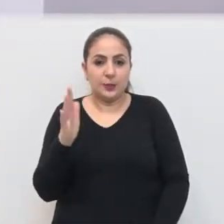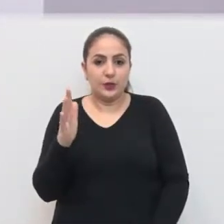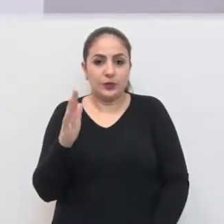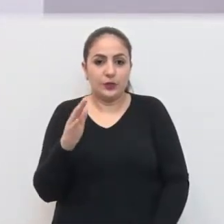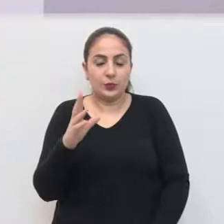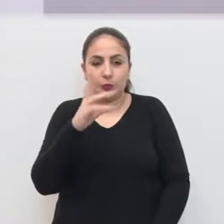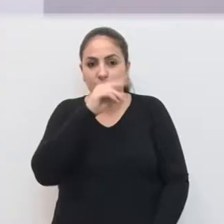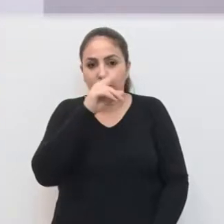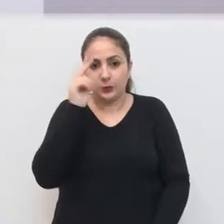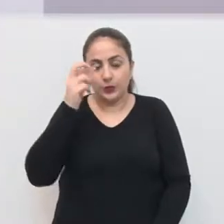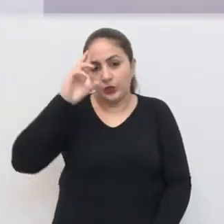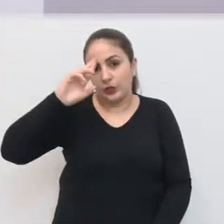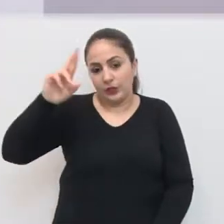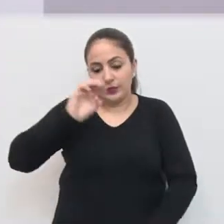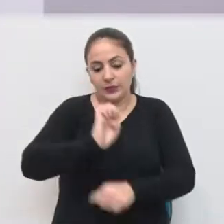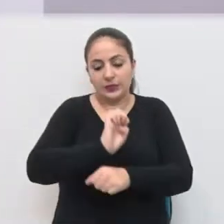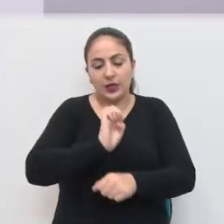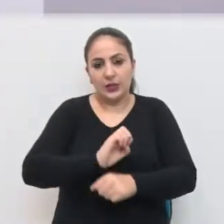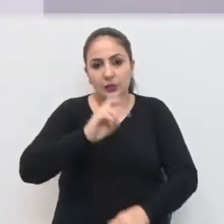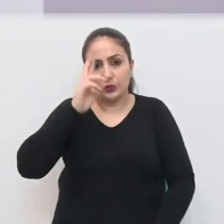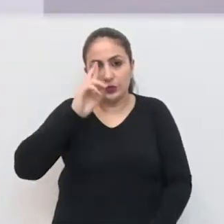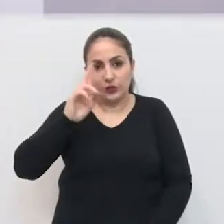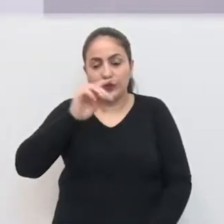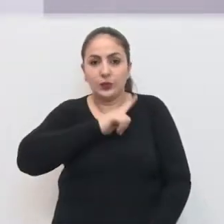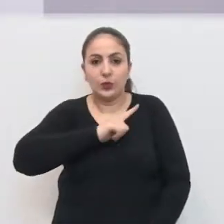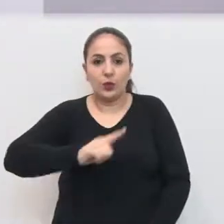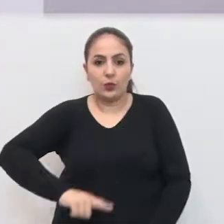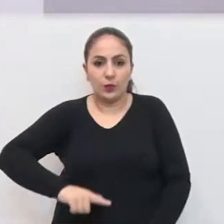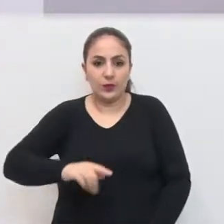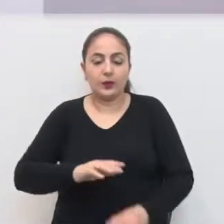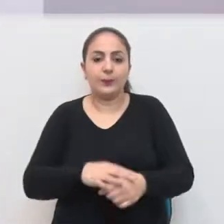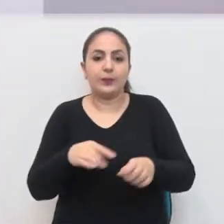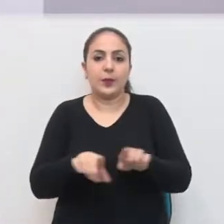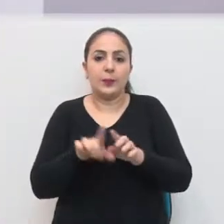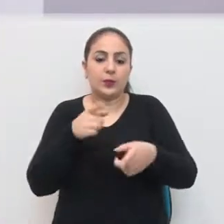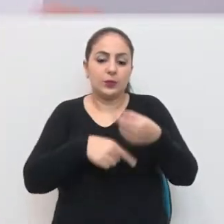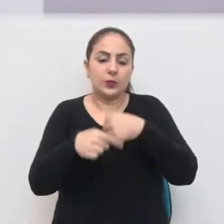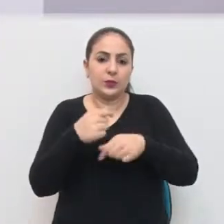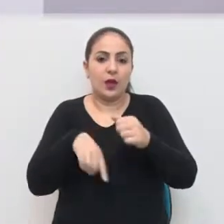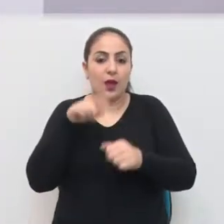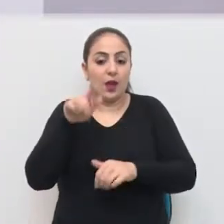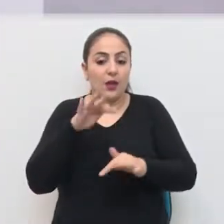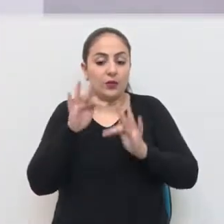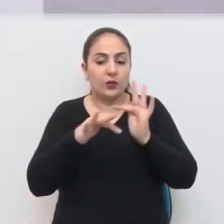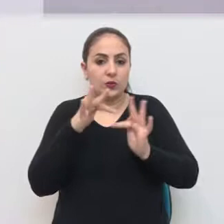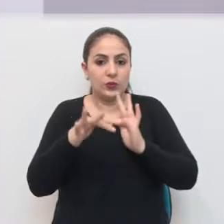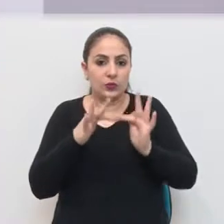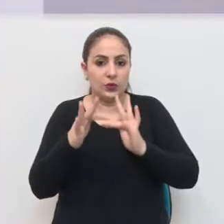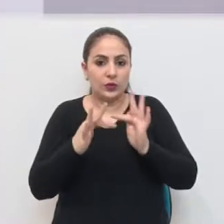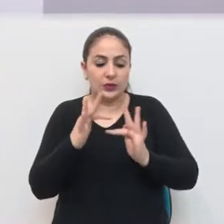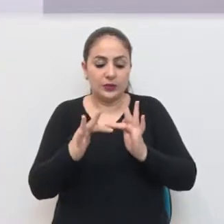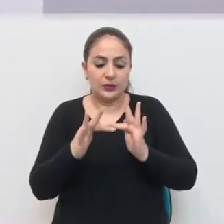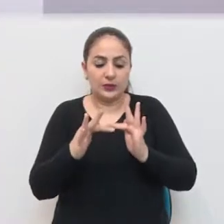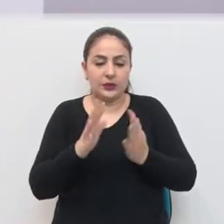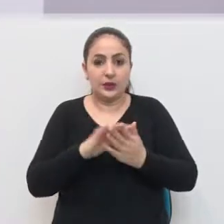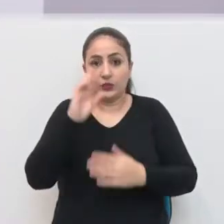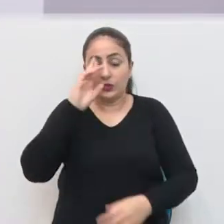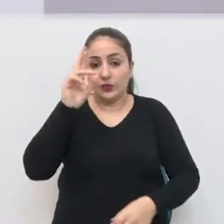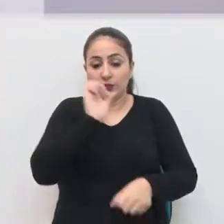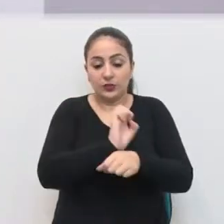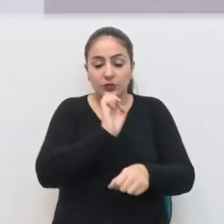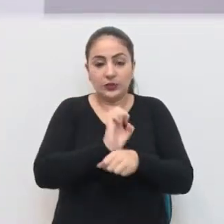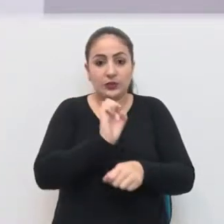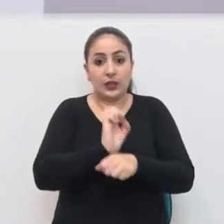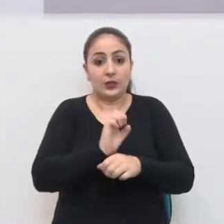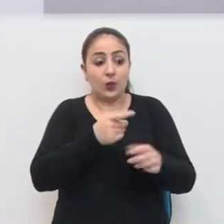as funções de chefe de Estado, chefe de governo e chefe da administração, sendo que são funções completamente distintas. Só para citar, o chefe de